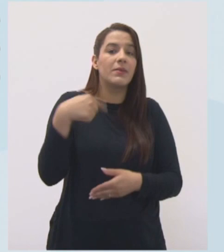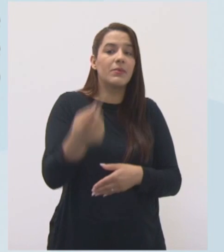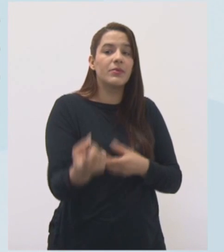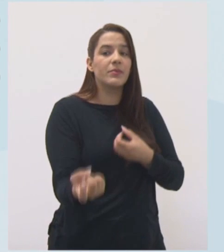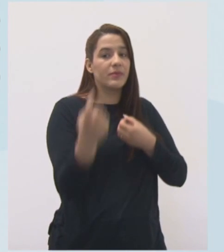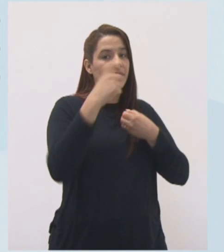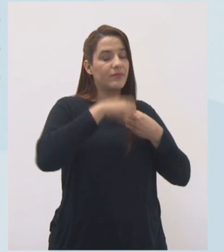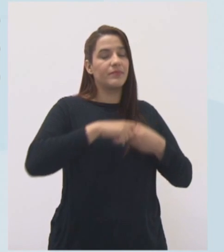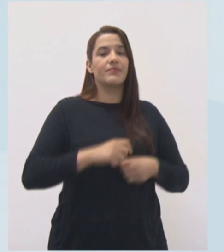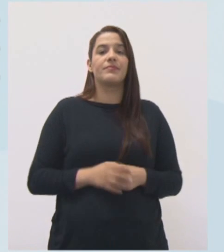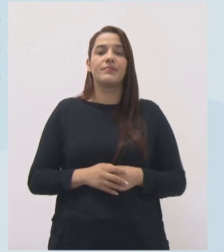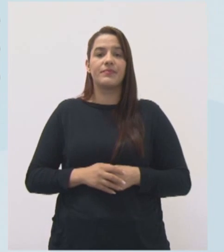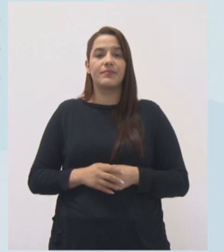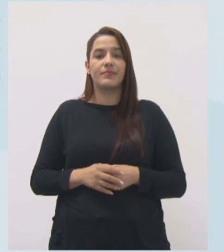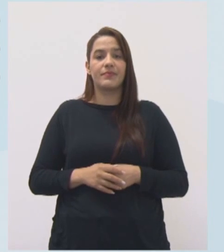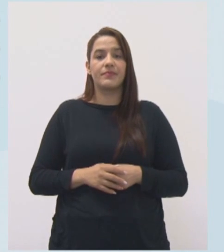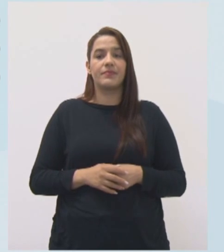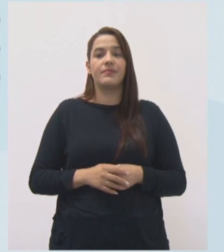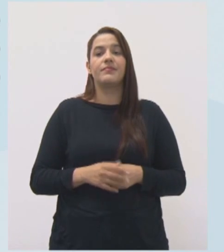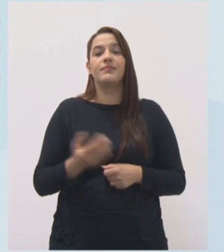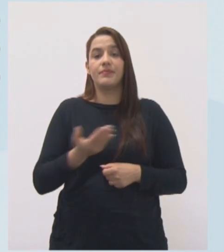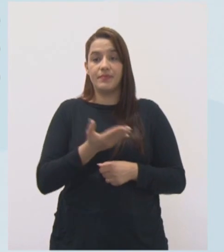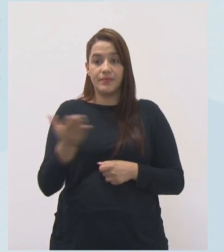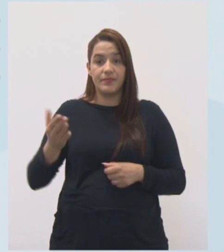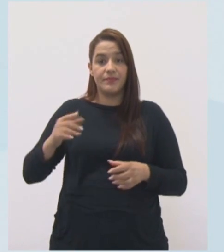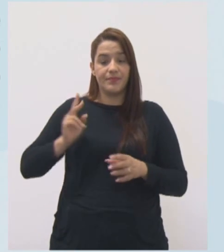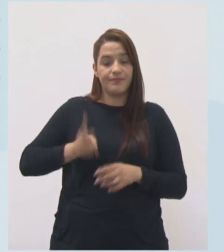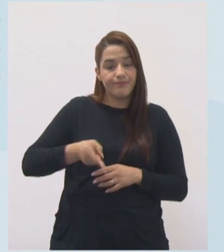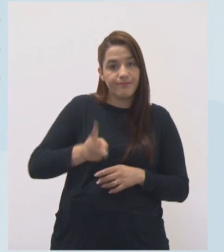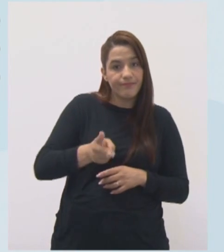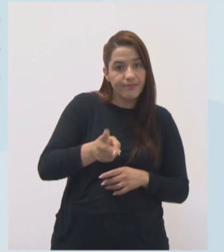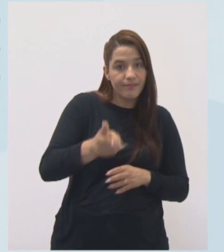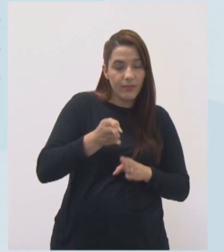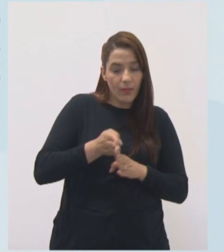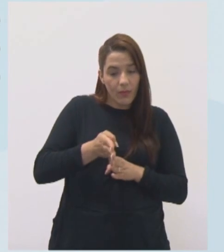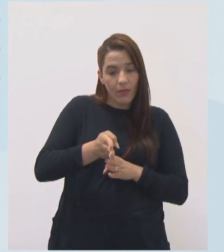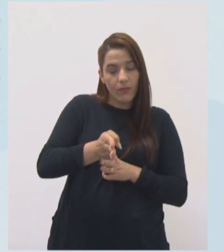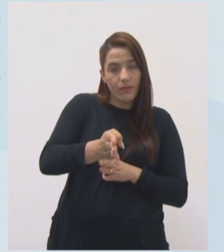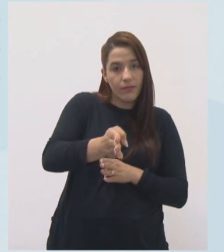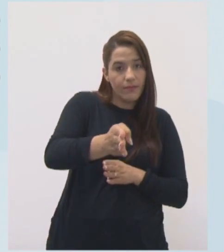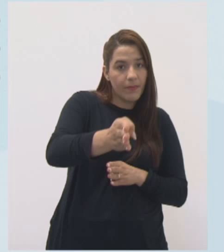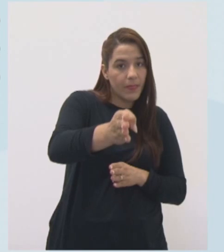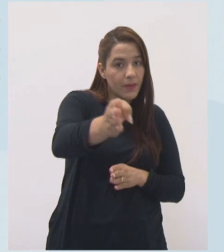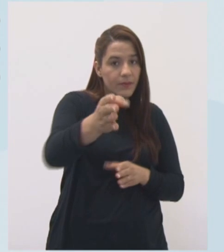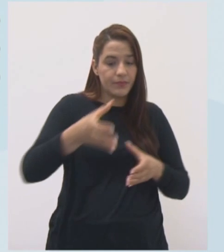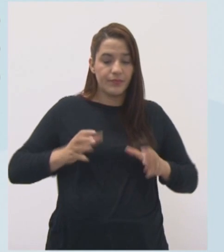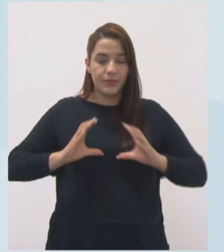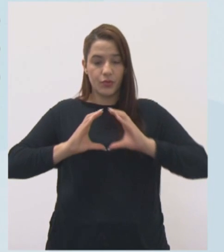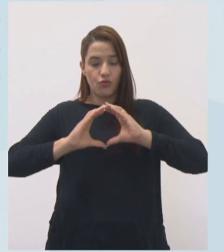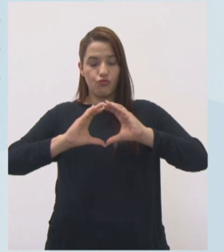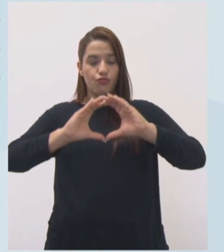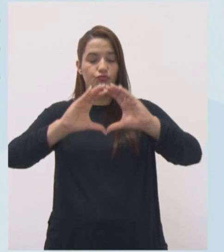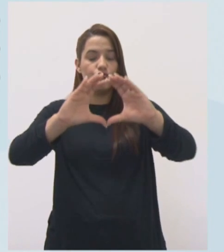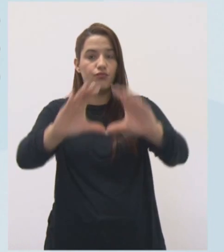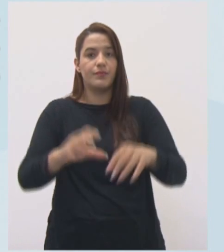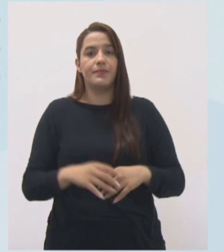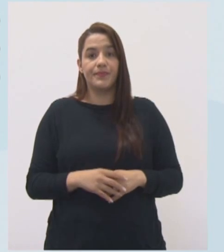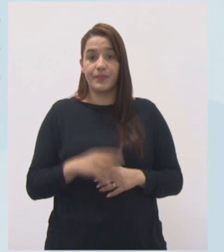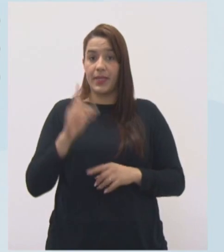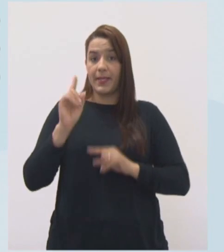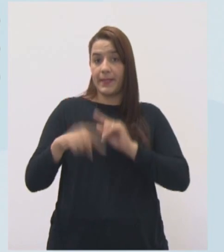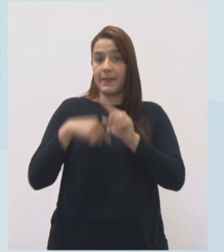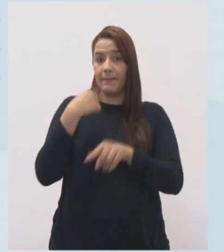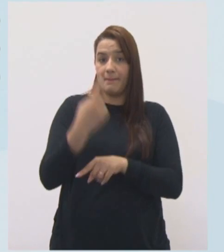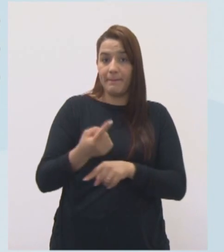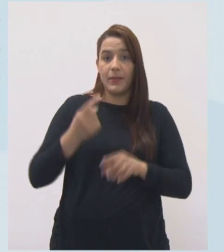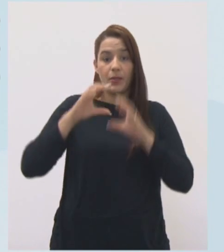voltar. A toca continuava reta como um túnel durante um bom pedaço. Depois